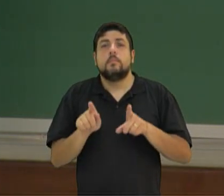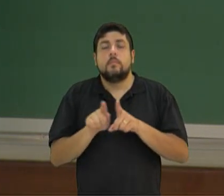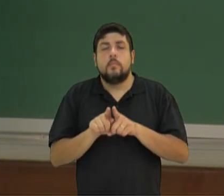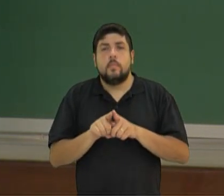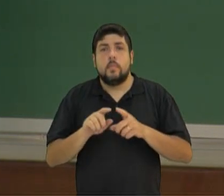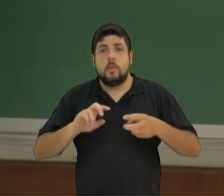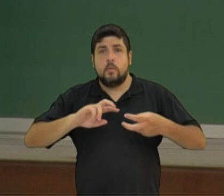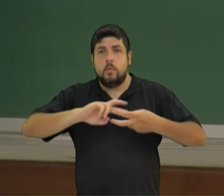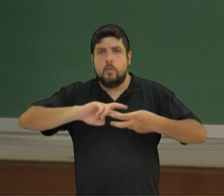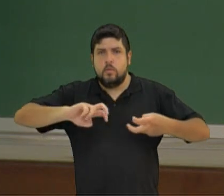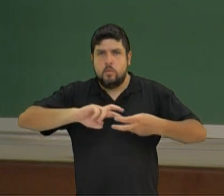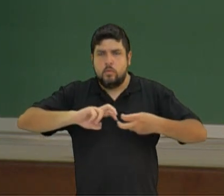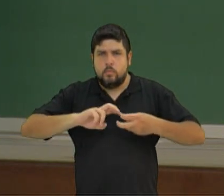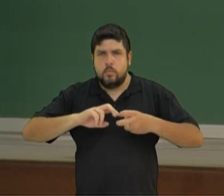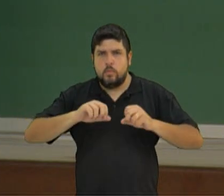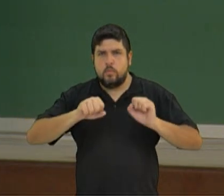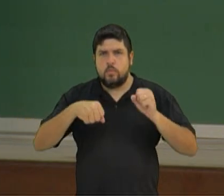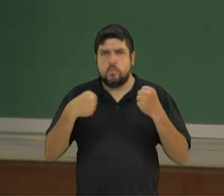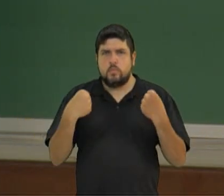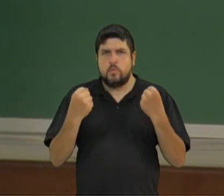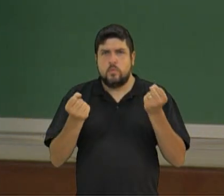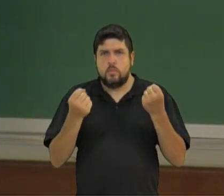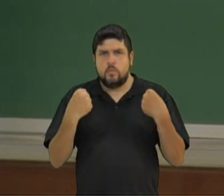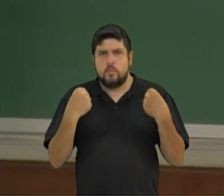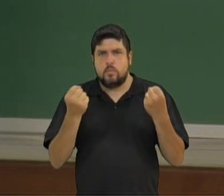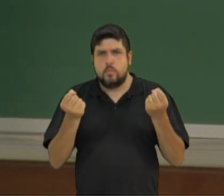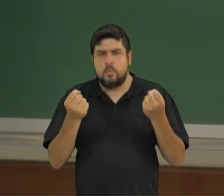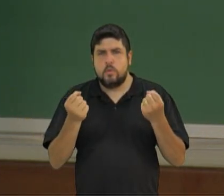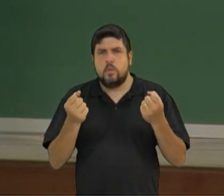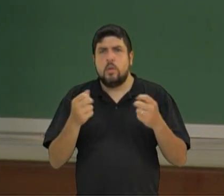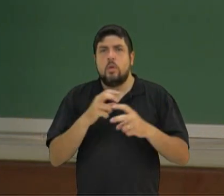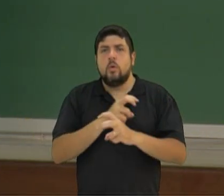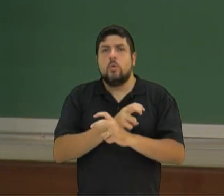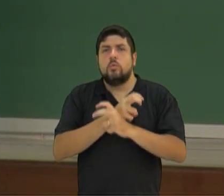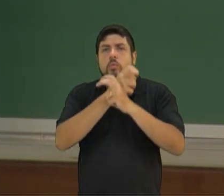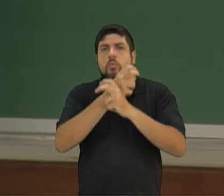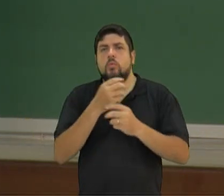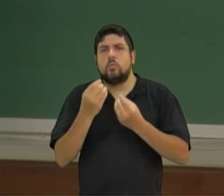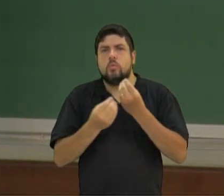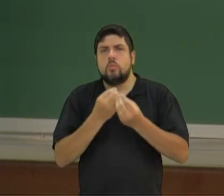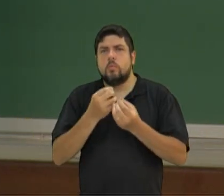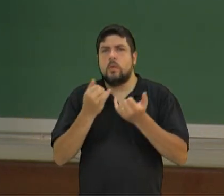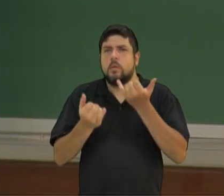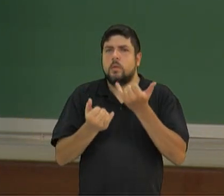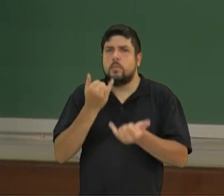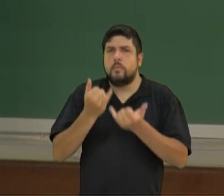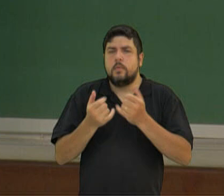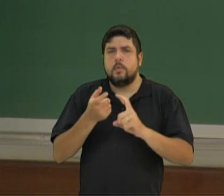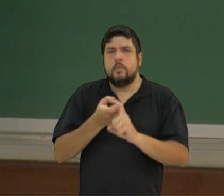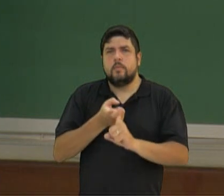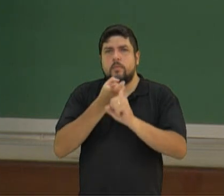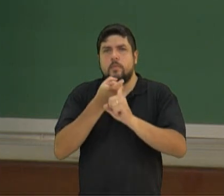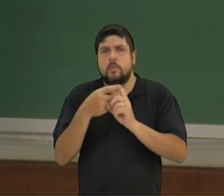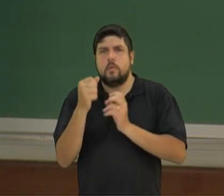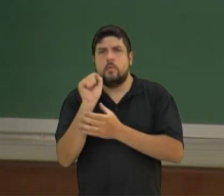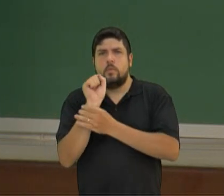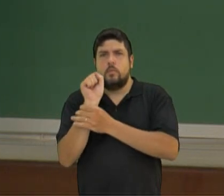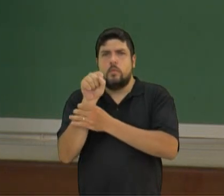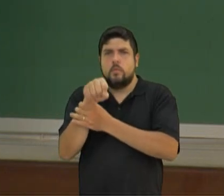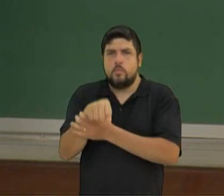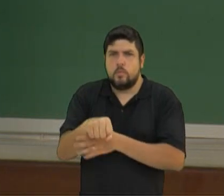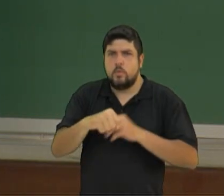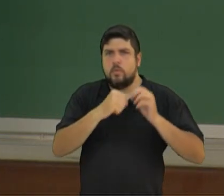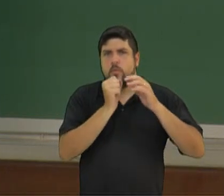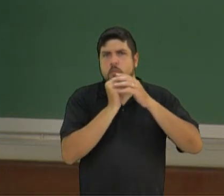o osso, né, os ossos, atuam como se fossem alavancas. Nessas alavancas do corpo, um ou mais